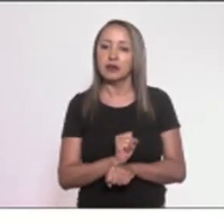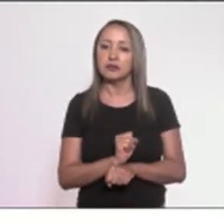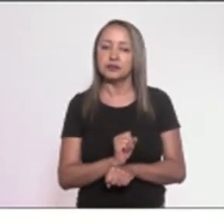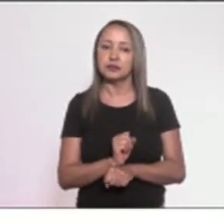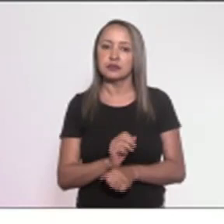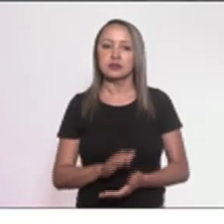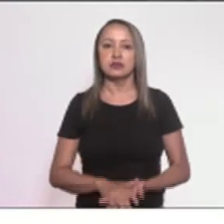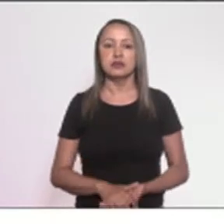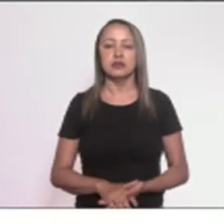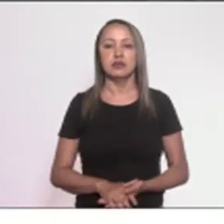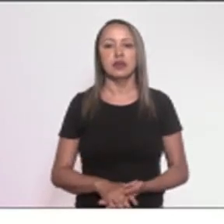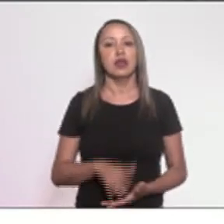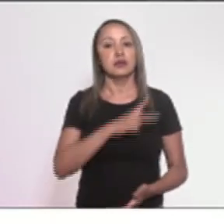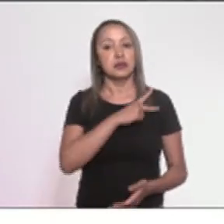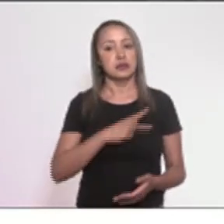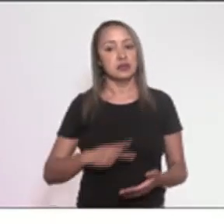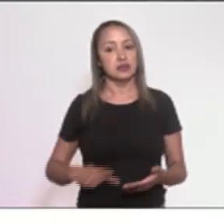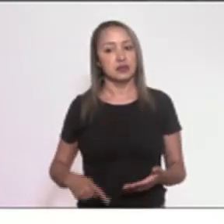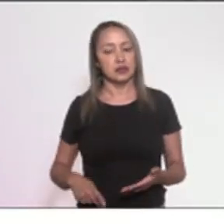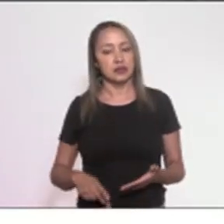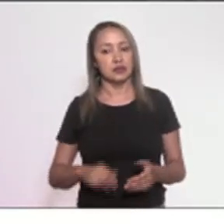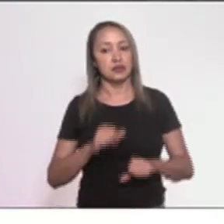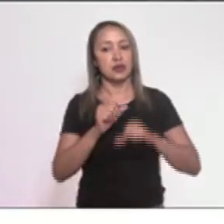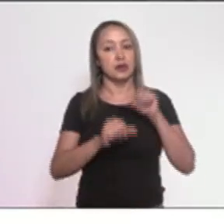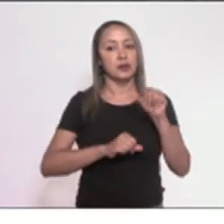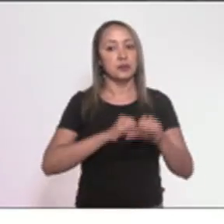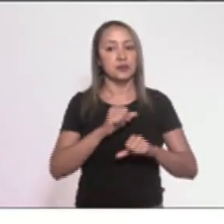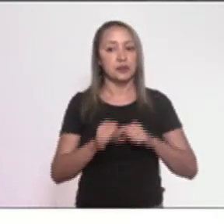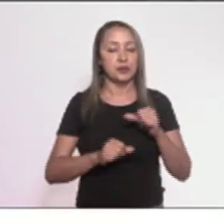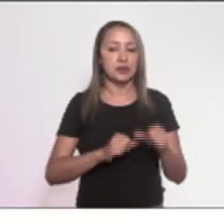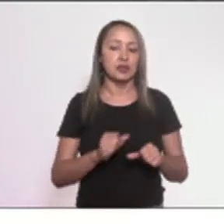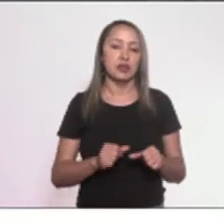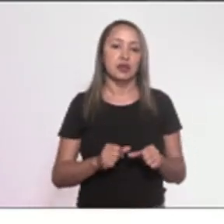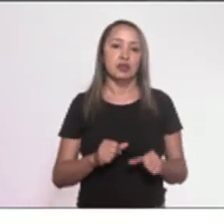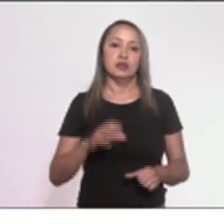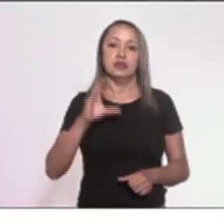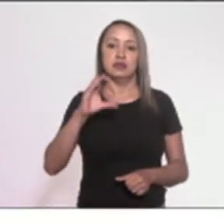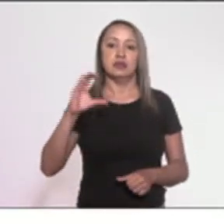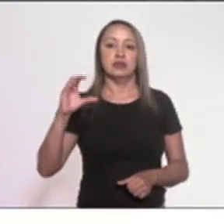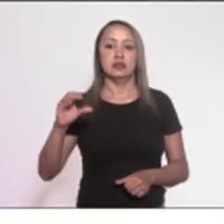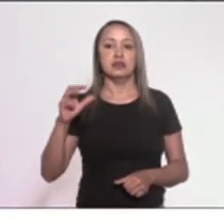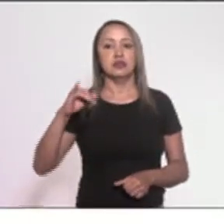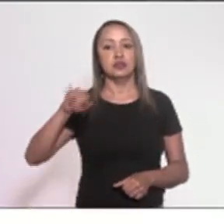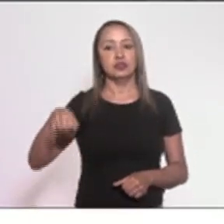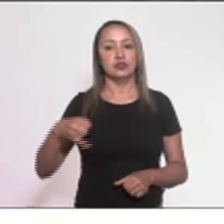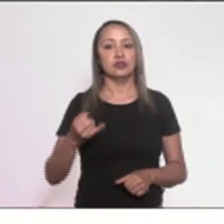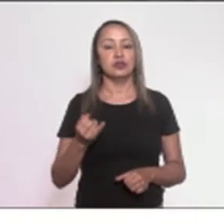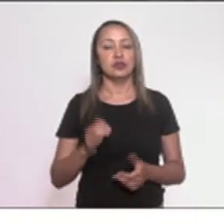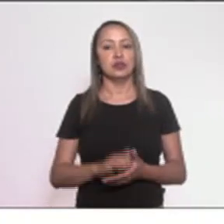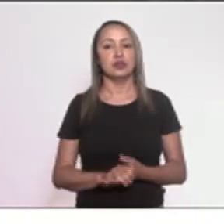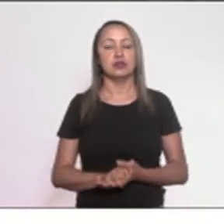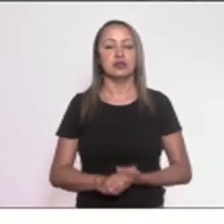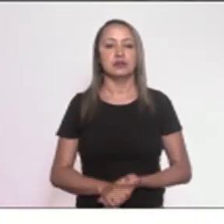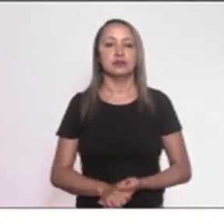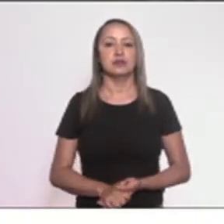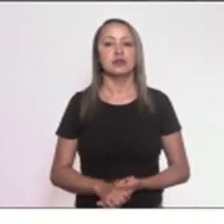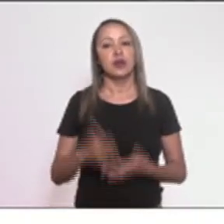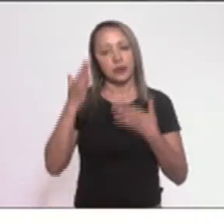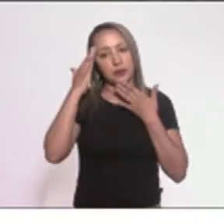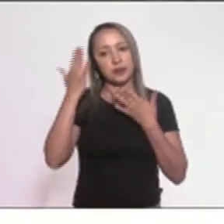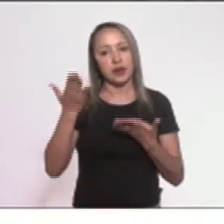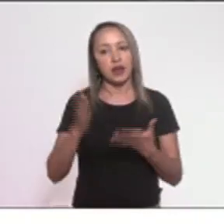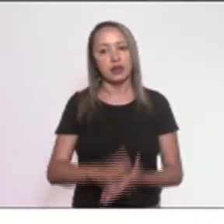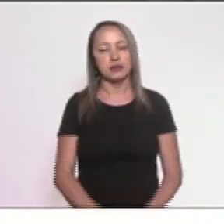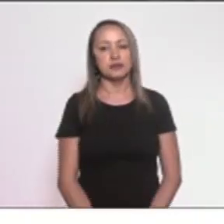A presidência vai retirar o projeto, vai remeter à CCJ para que possa dirimir as dúvidas, tá bom? Exatamente isso, obrigado. Tirando